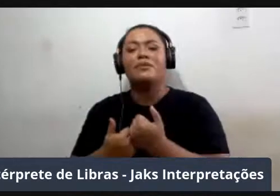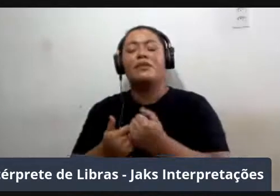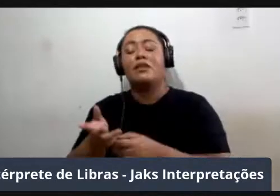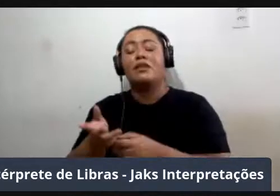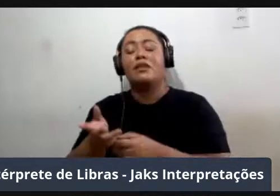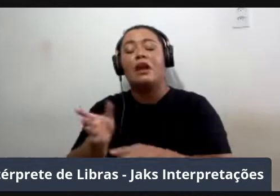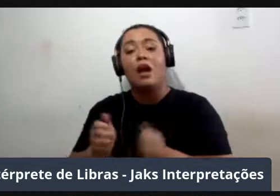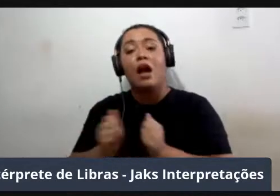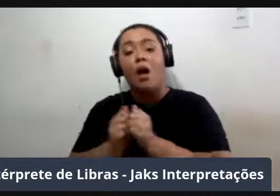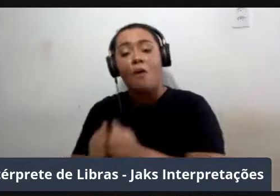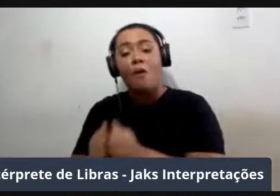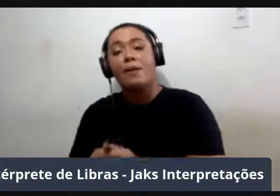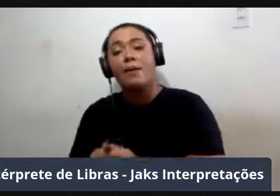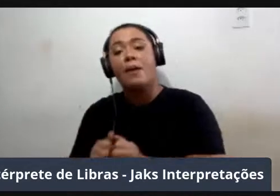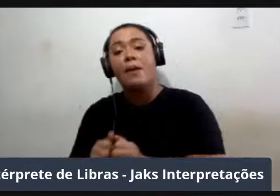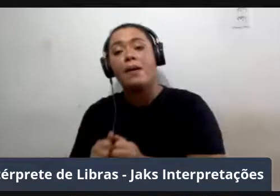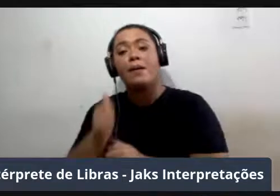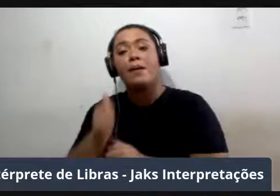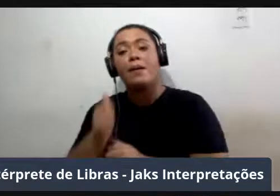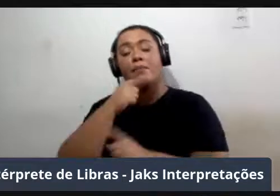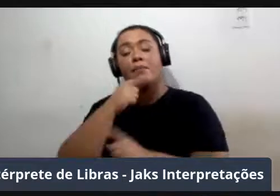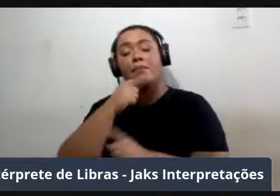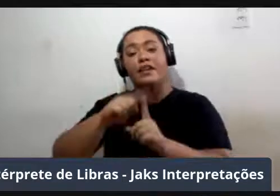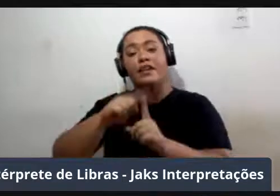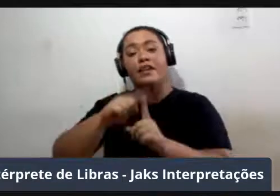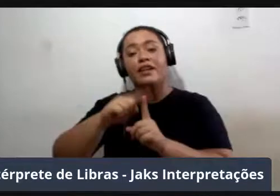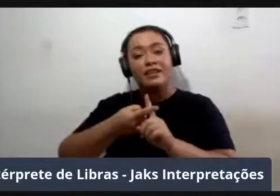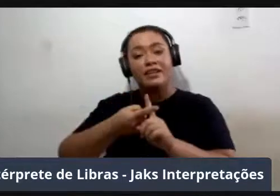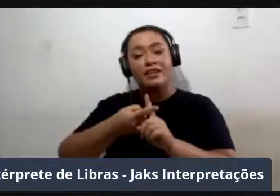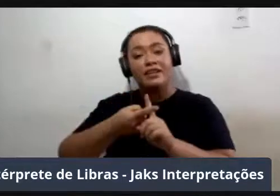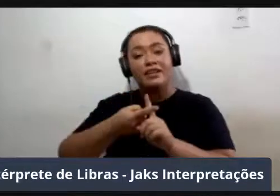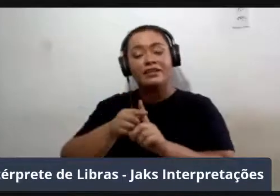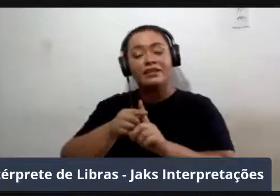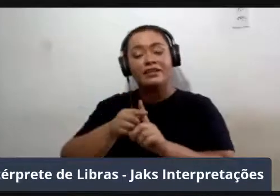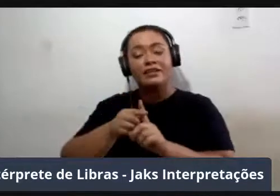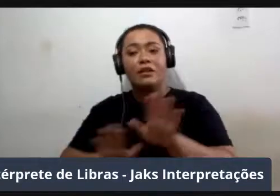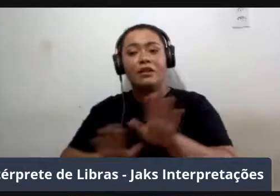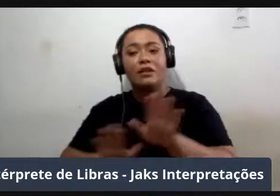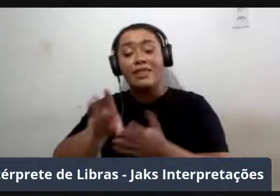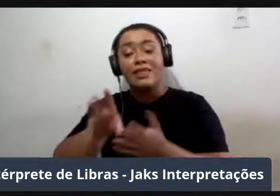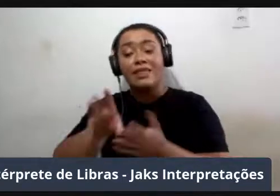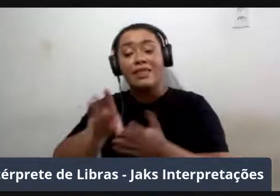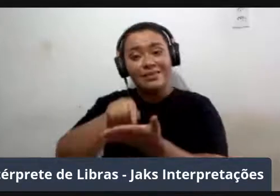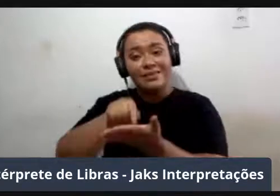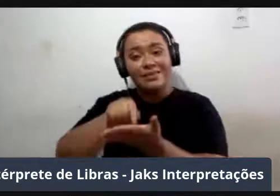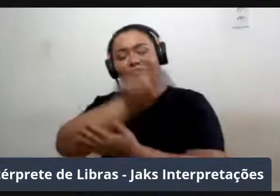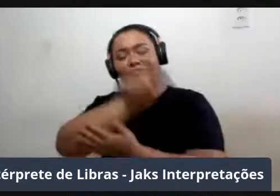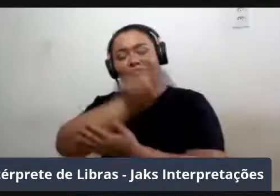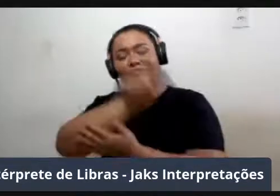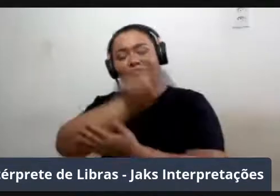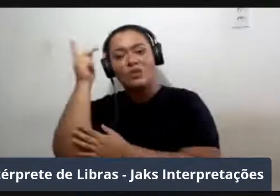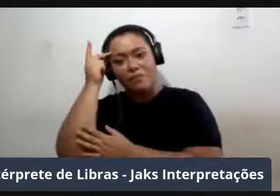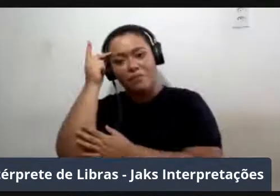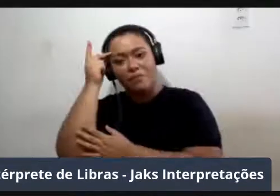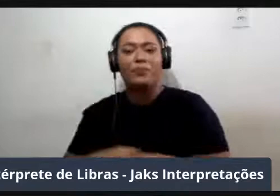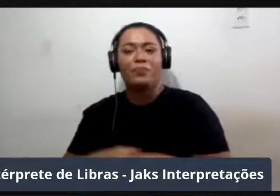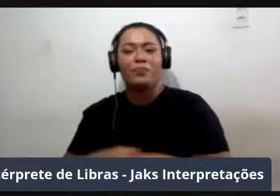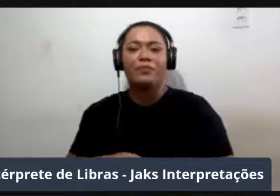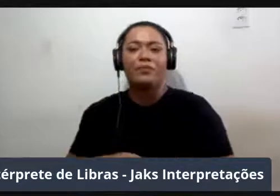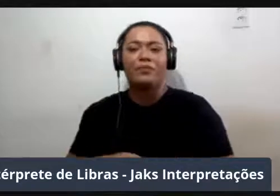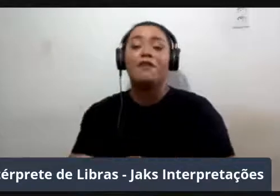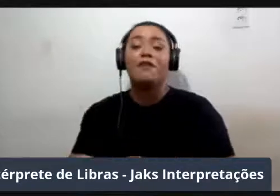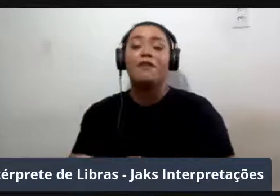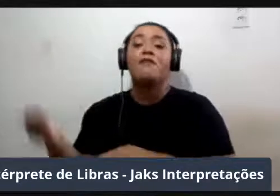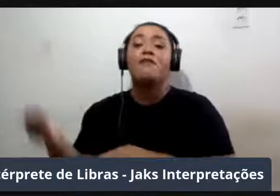Paulo. Ela veio só para fazer o pré-natal e a saúde da mulher,